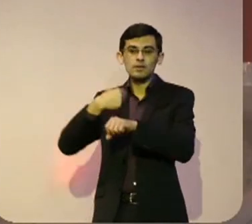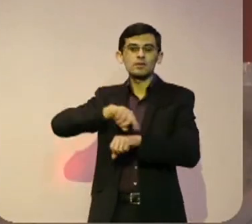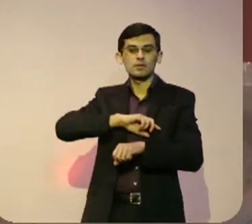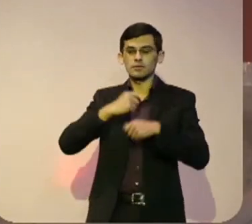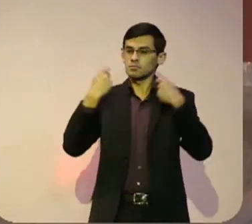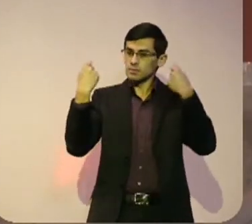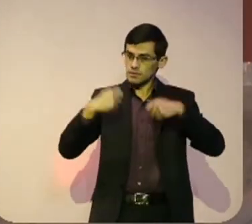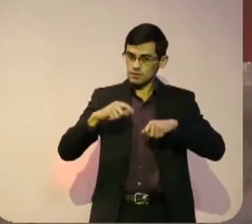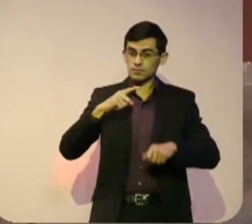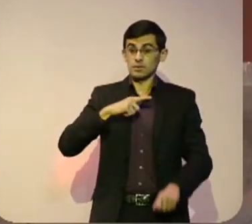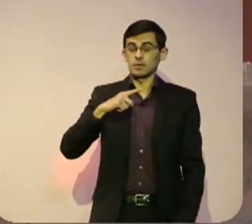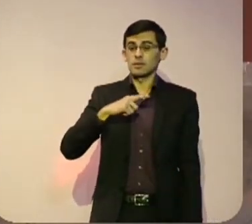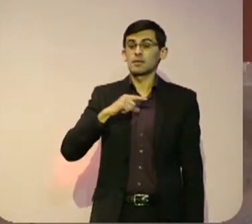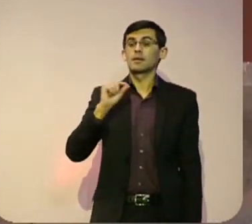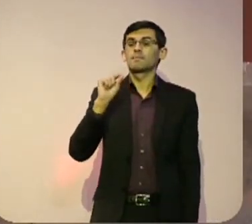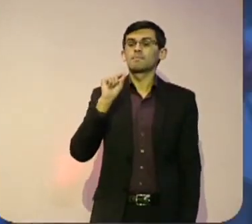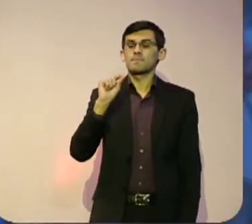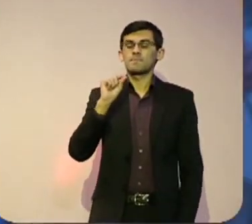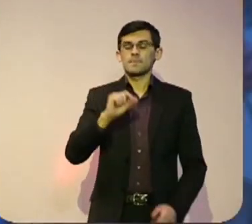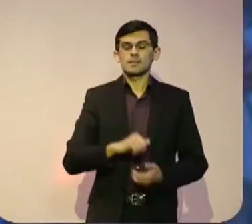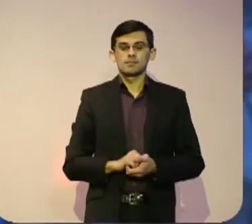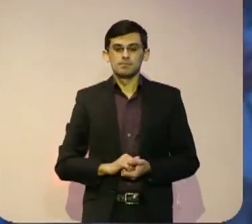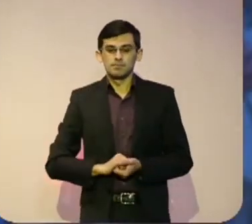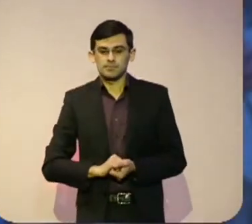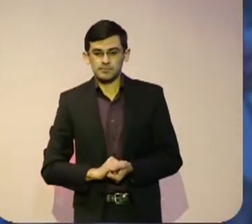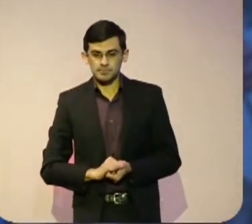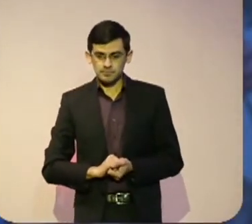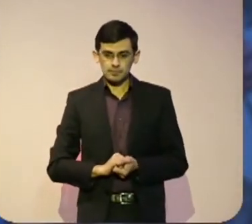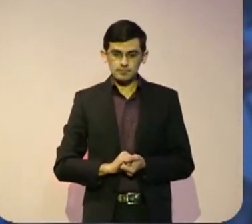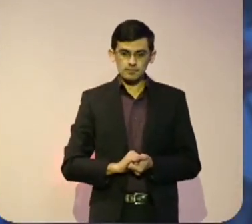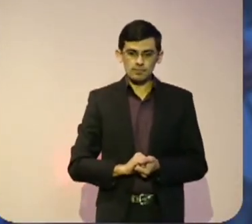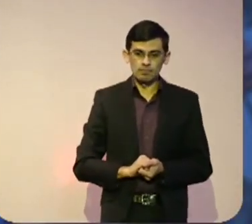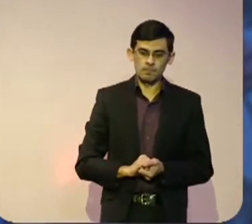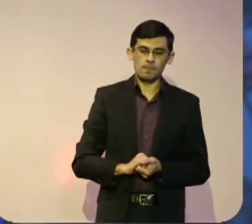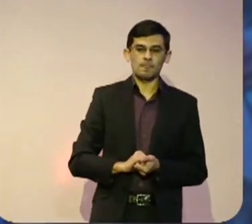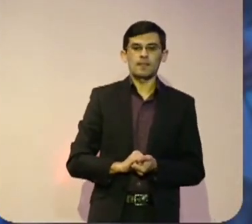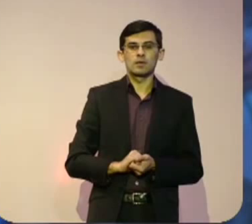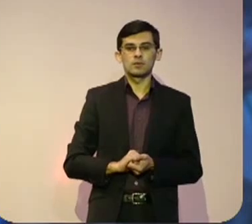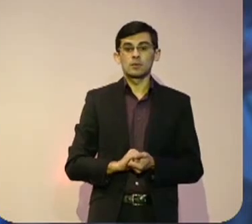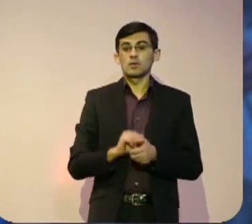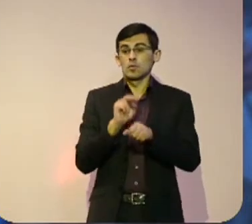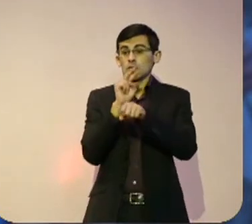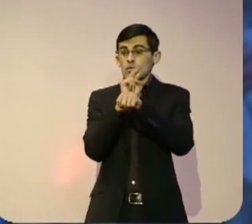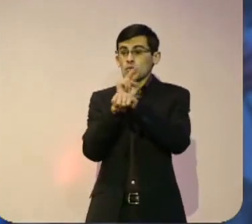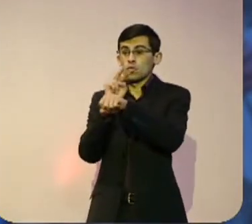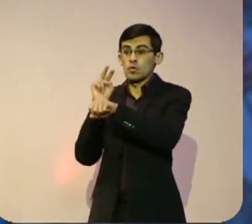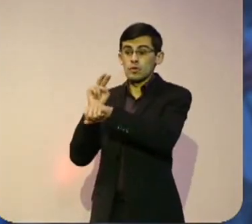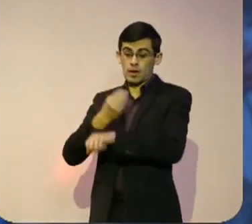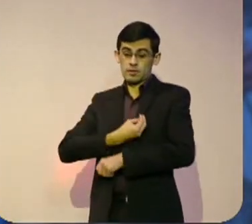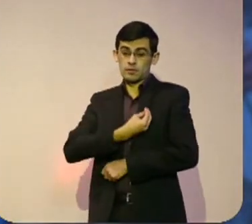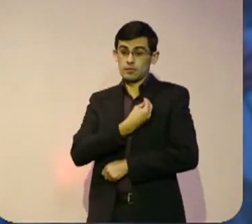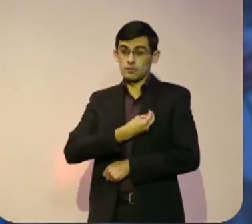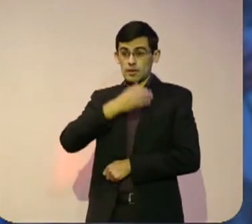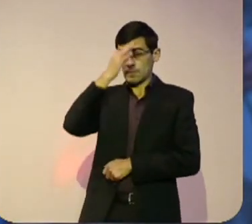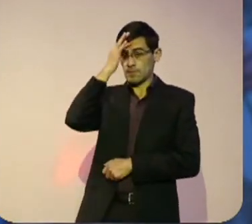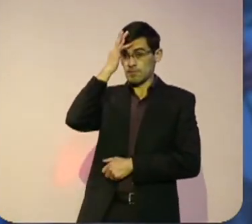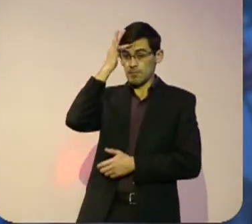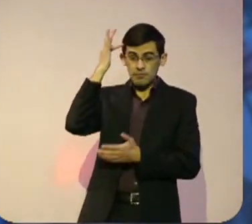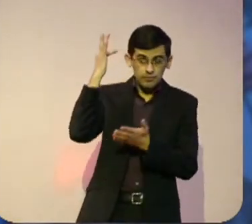lição para nós nessa vida, nessa manhã: o cuidado de viver uma